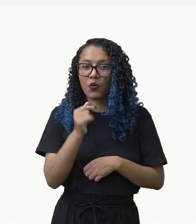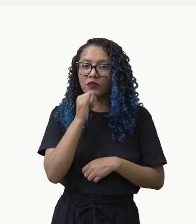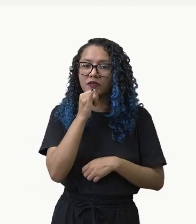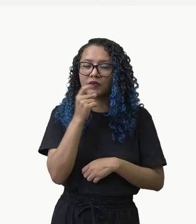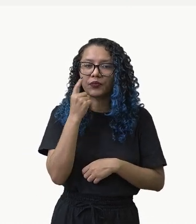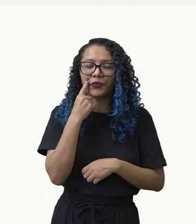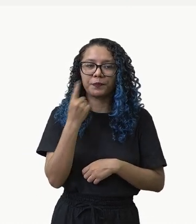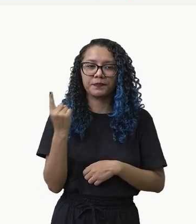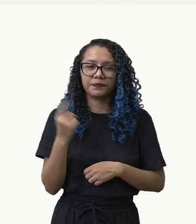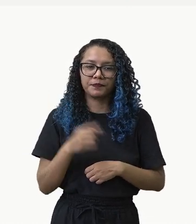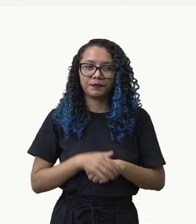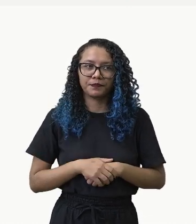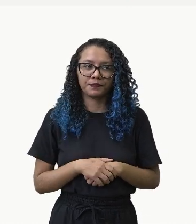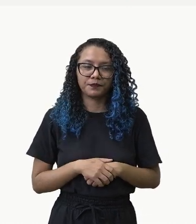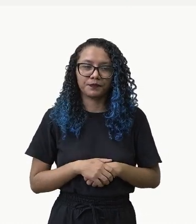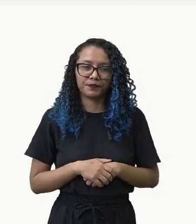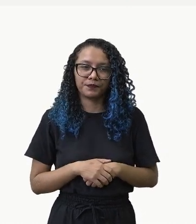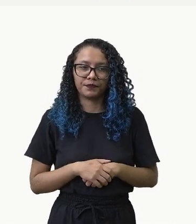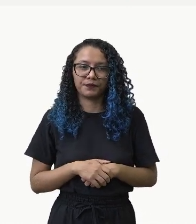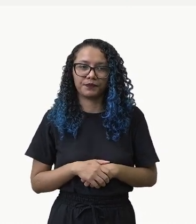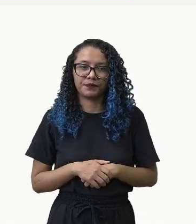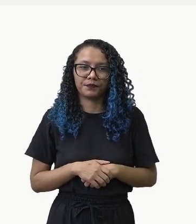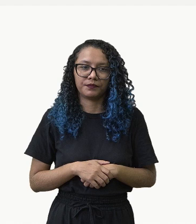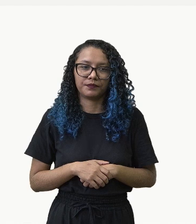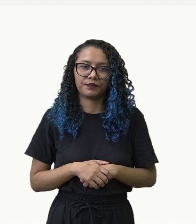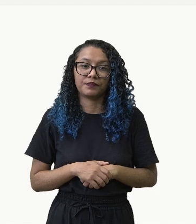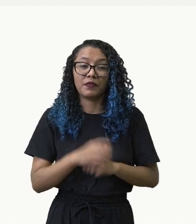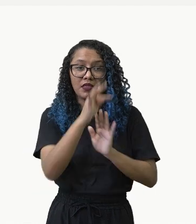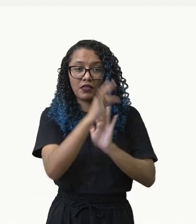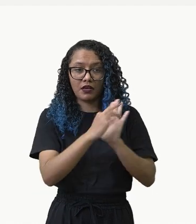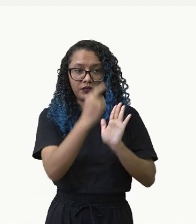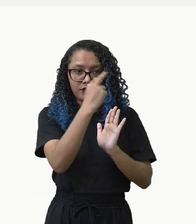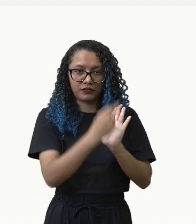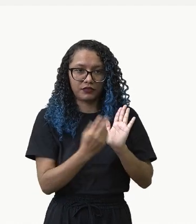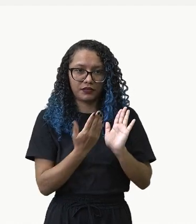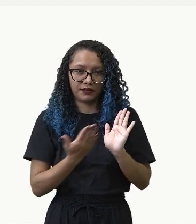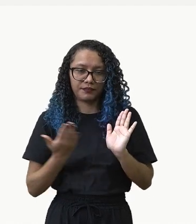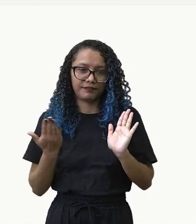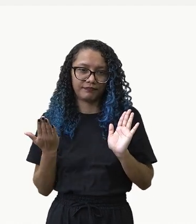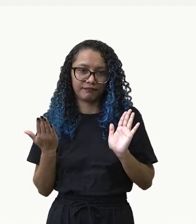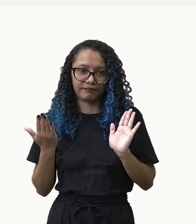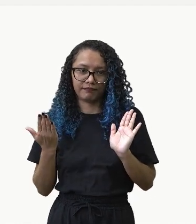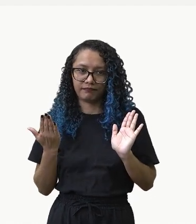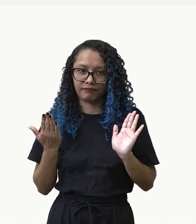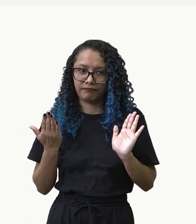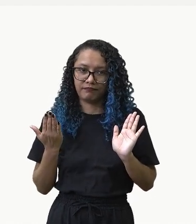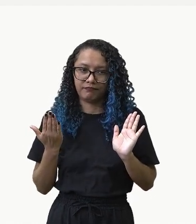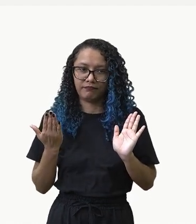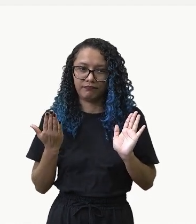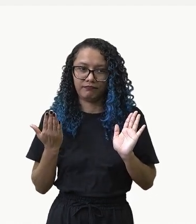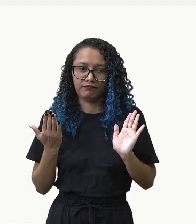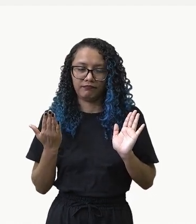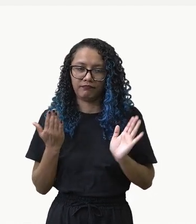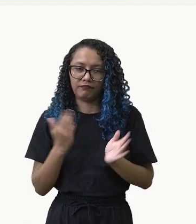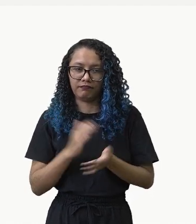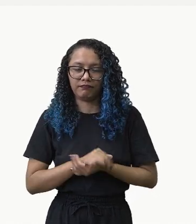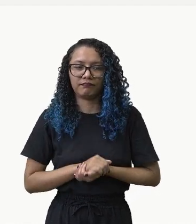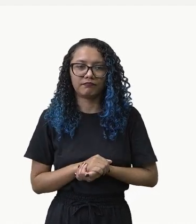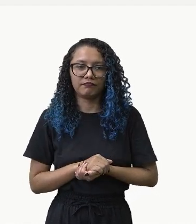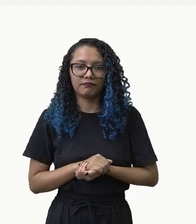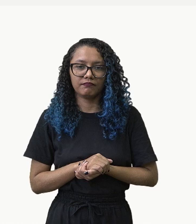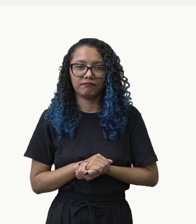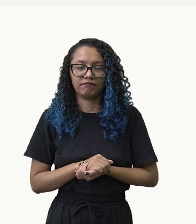último Cre que está de acuo de que perro mejor amigo del